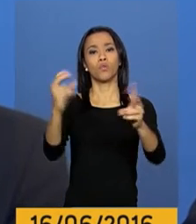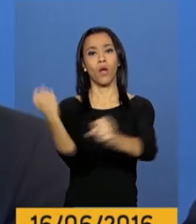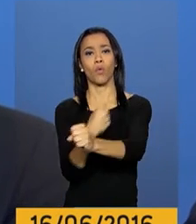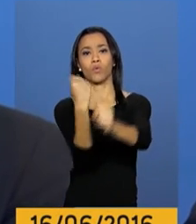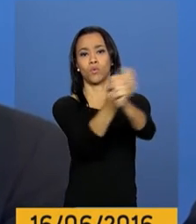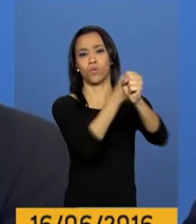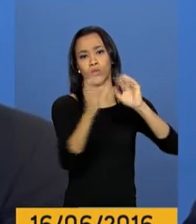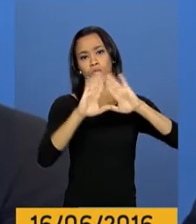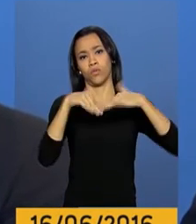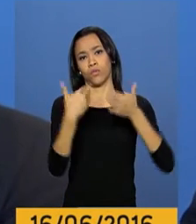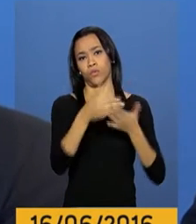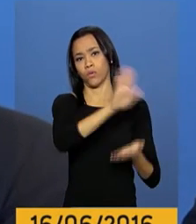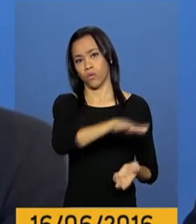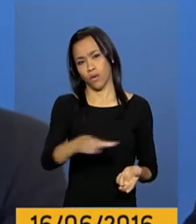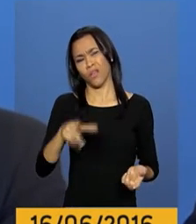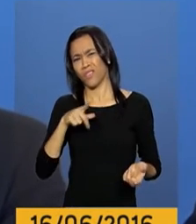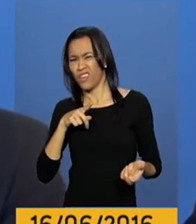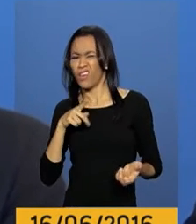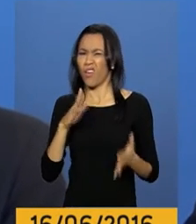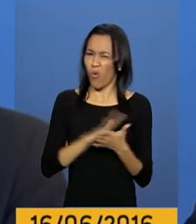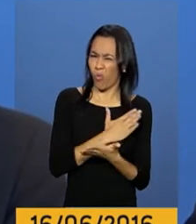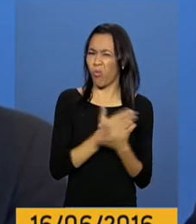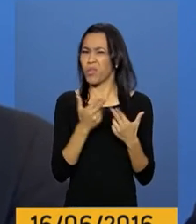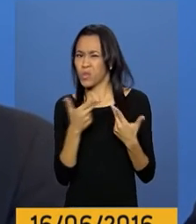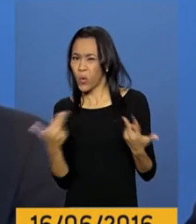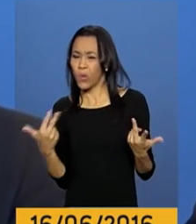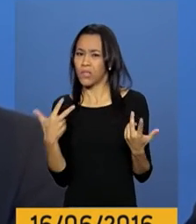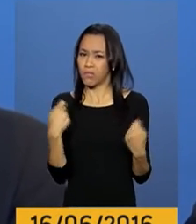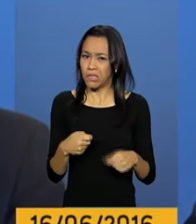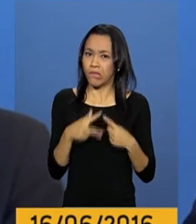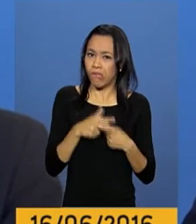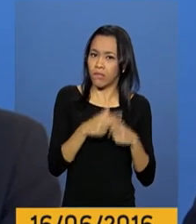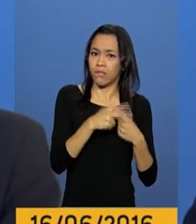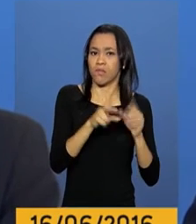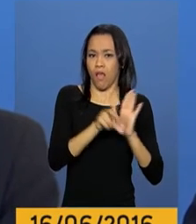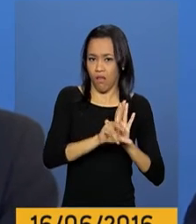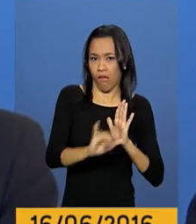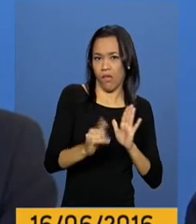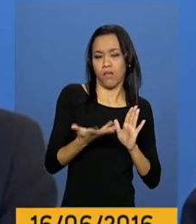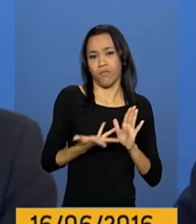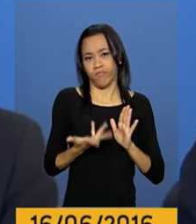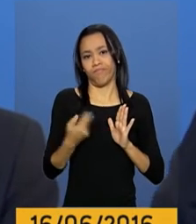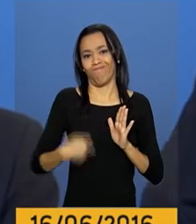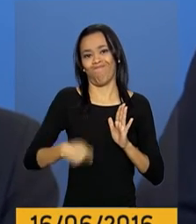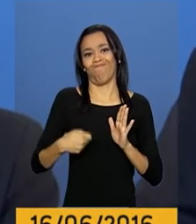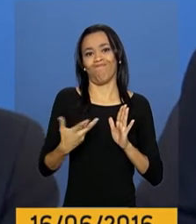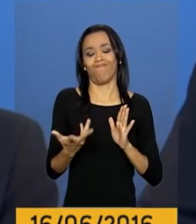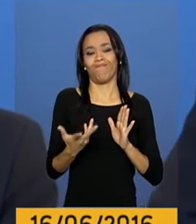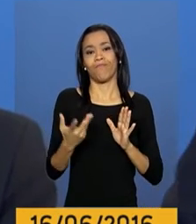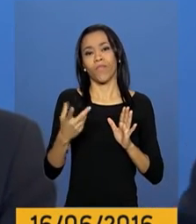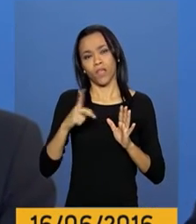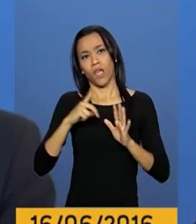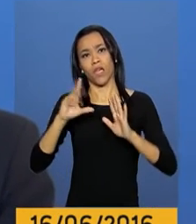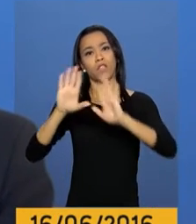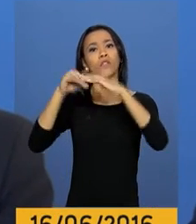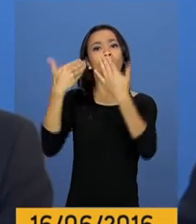algumas questões ainda legais e práticas envolvendo, inclusive, creches que